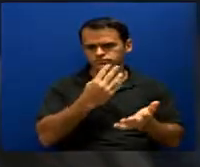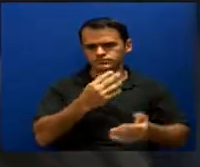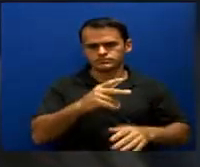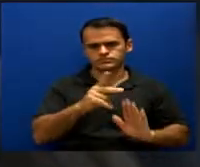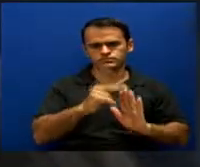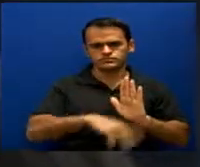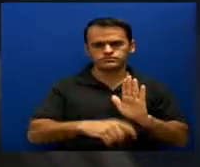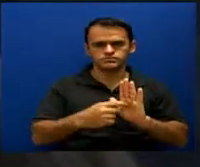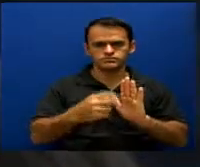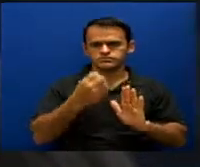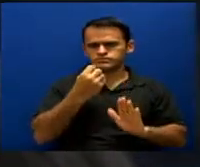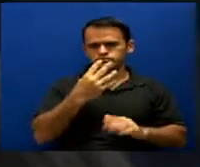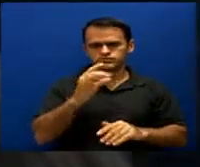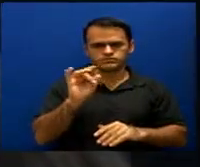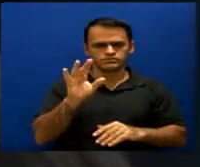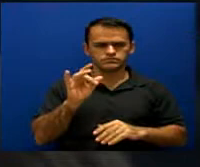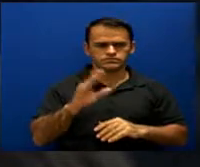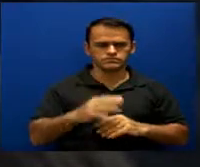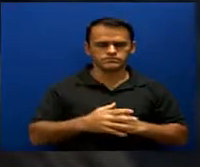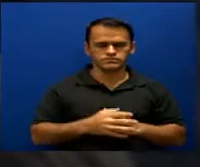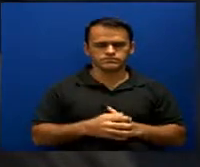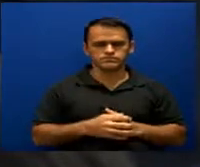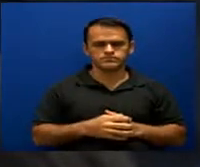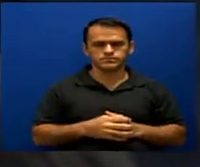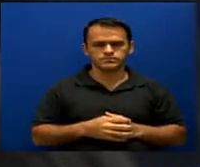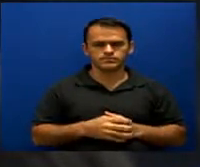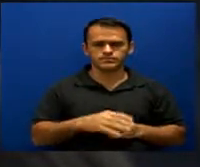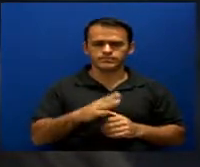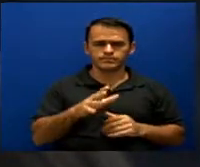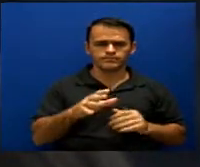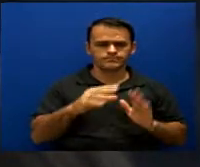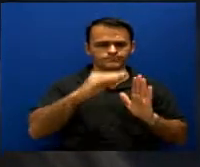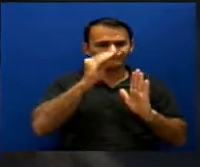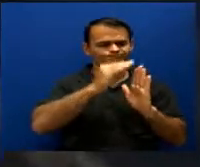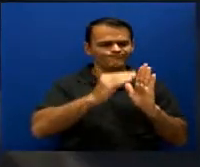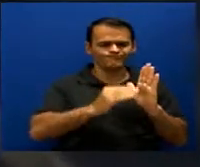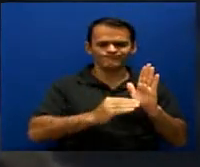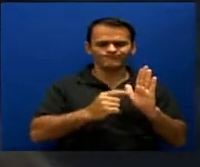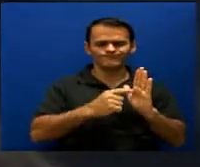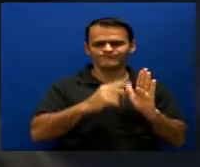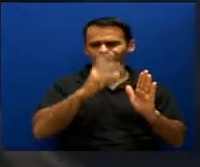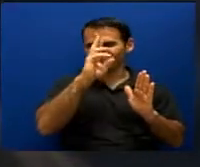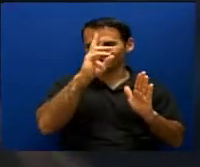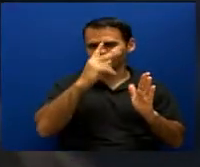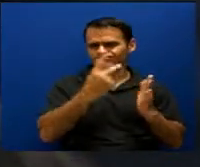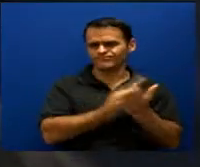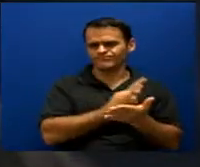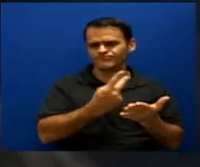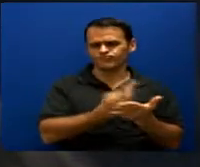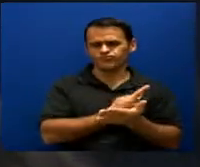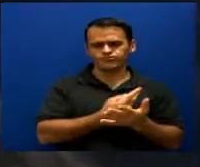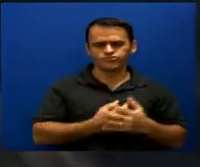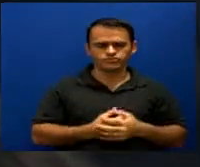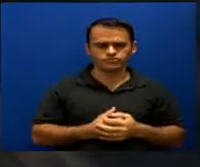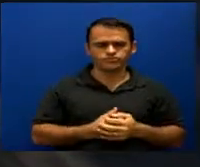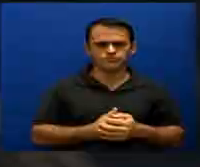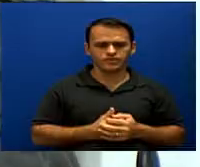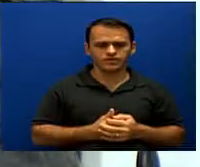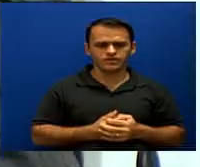não, presidente faz, Manga. Mas a prefeitura só a maneira com que foi colocado aqui, ela implica em, parceria.